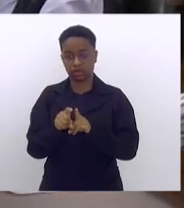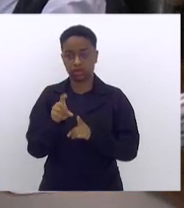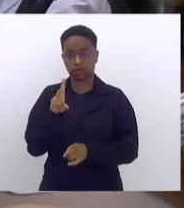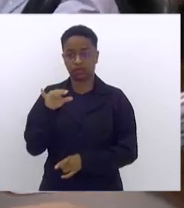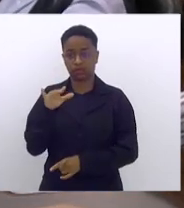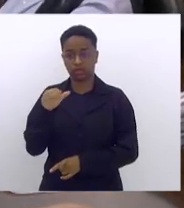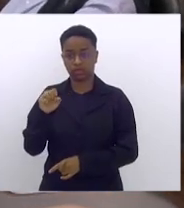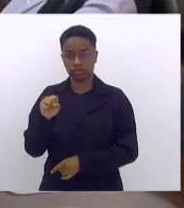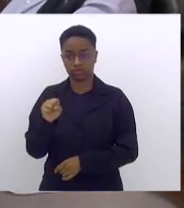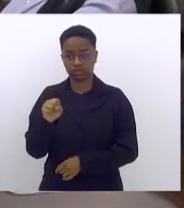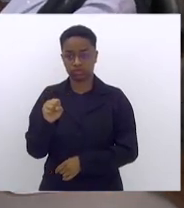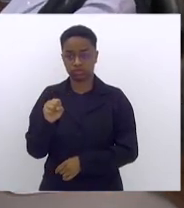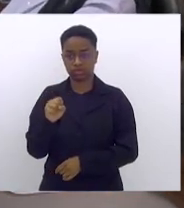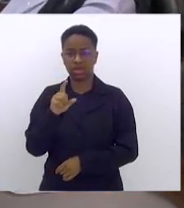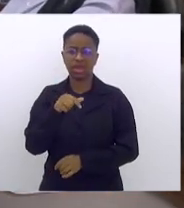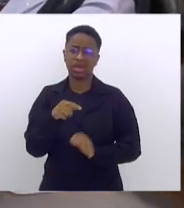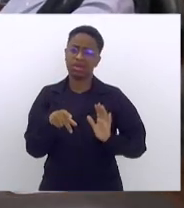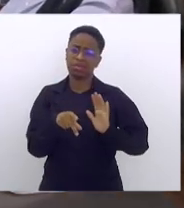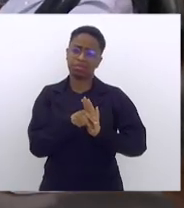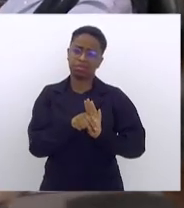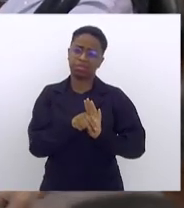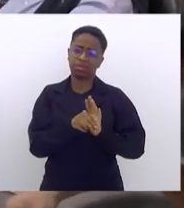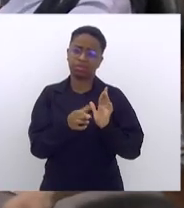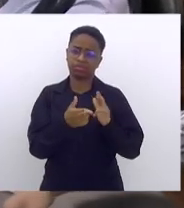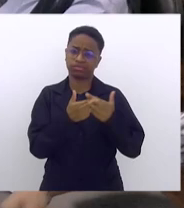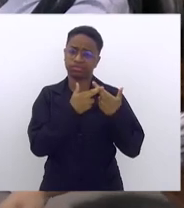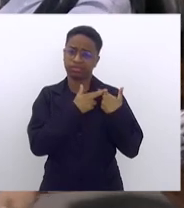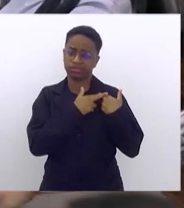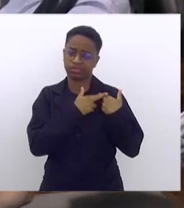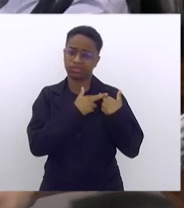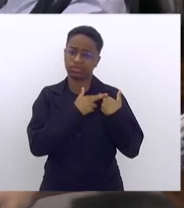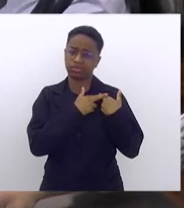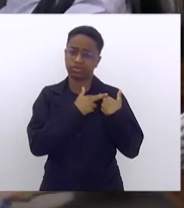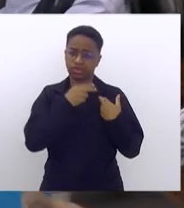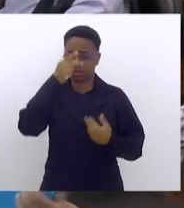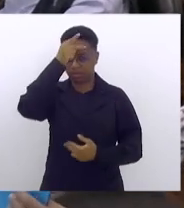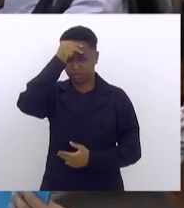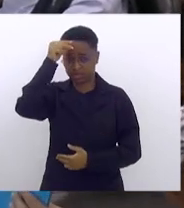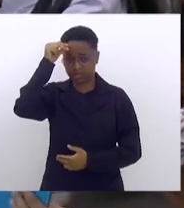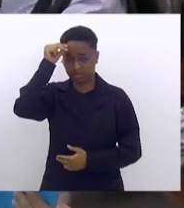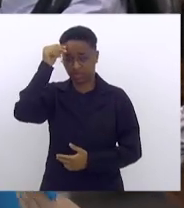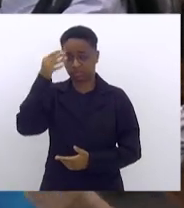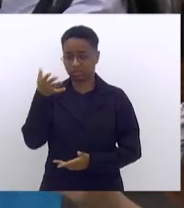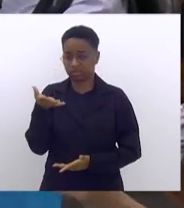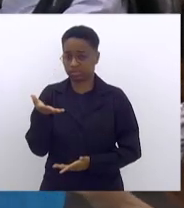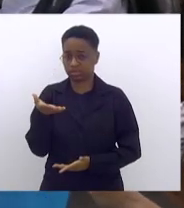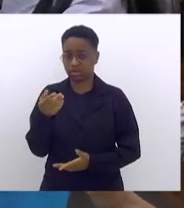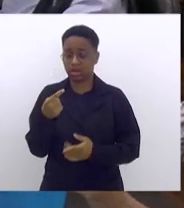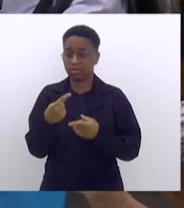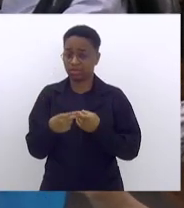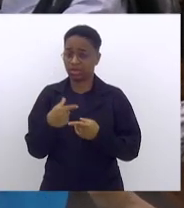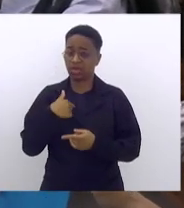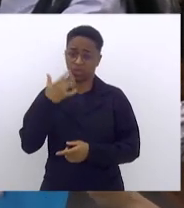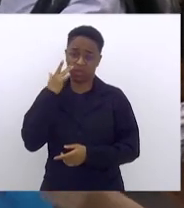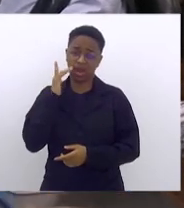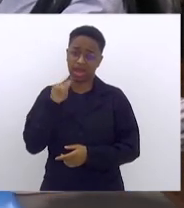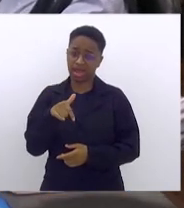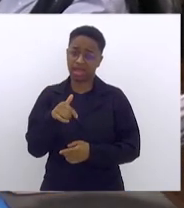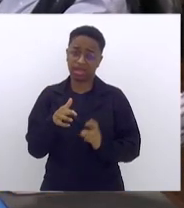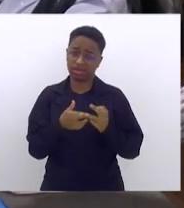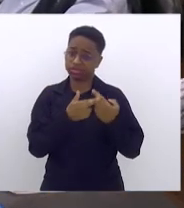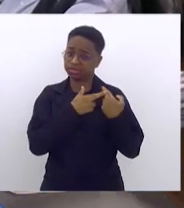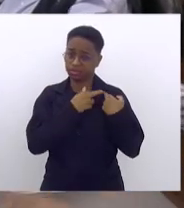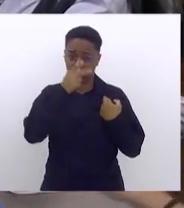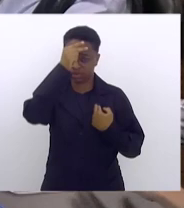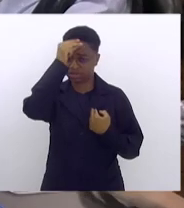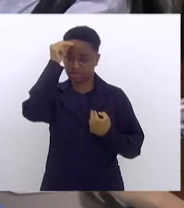A gente não está com... Municipal. A gente não está com o MINC municipalista agora. Mas municipal. Eu tenho a impressão que isso é competência municipal, deputado com